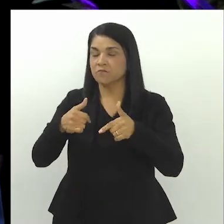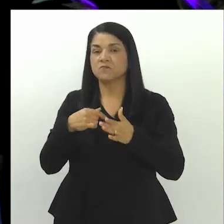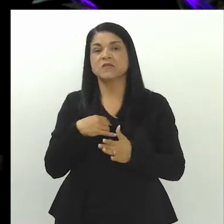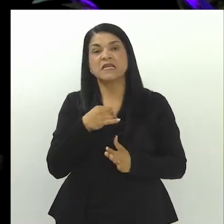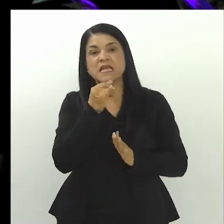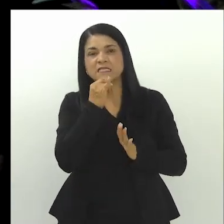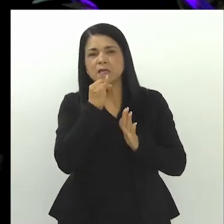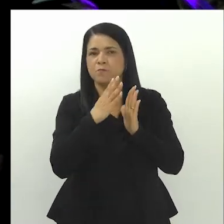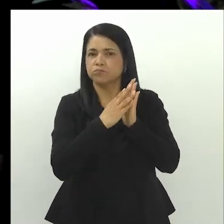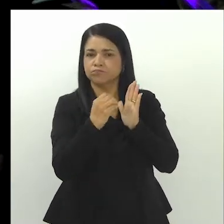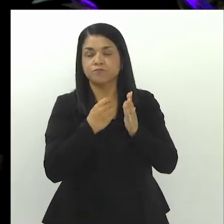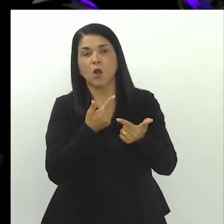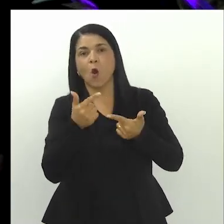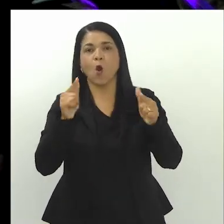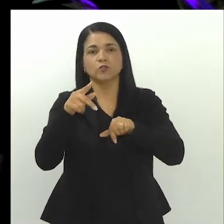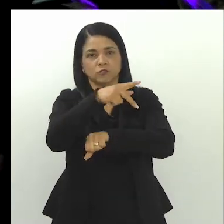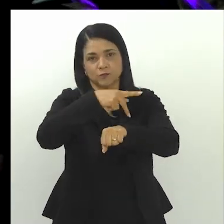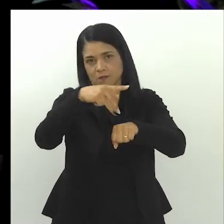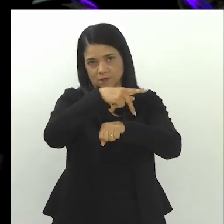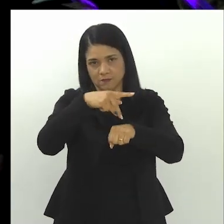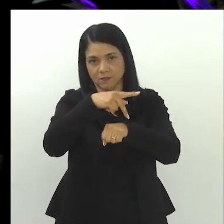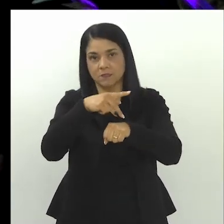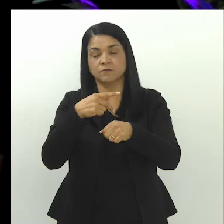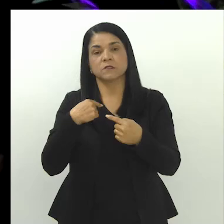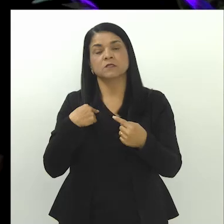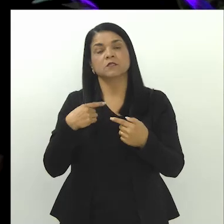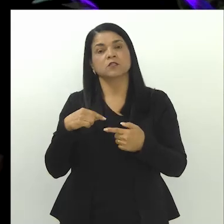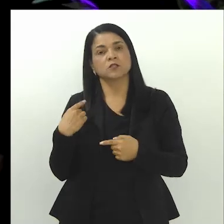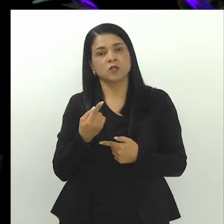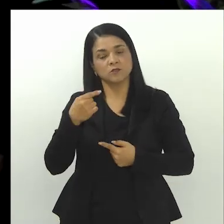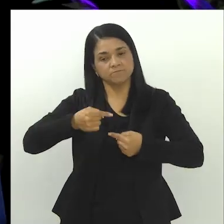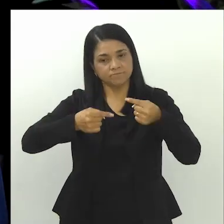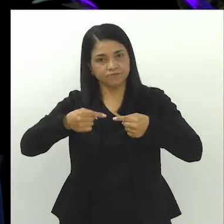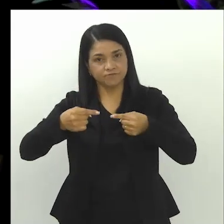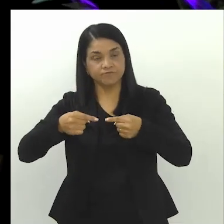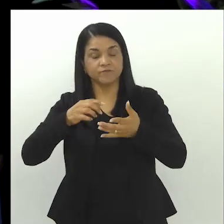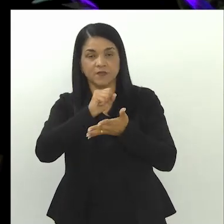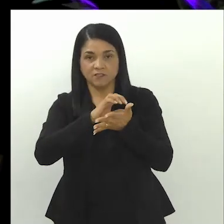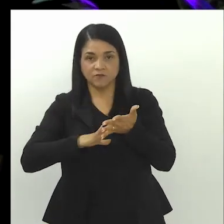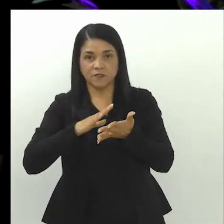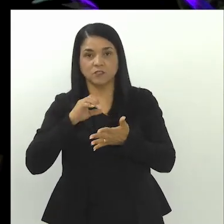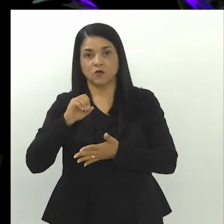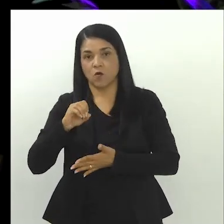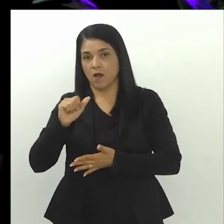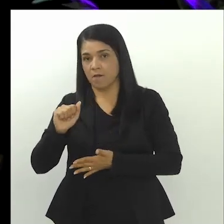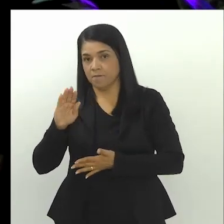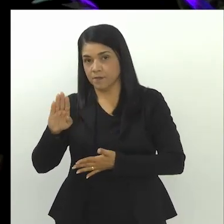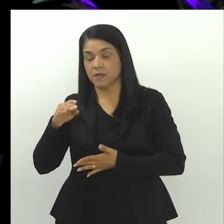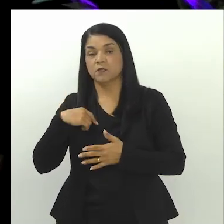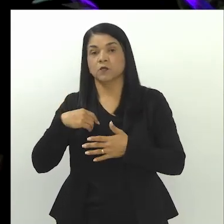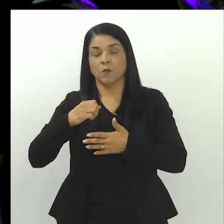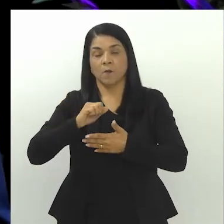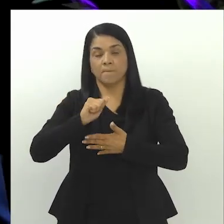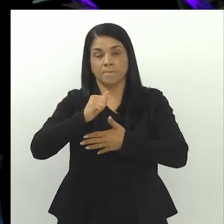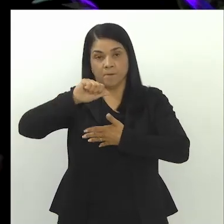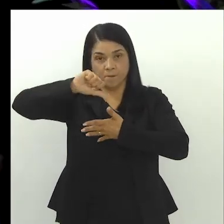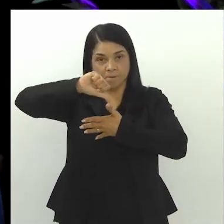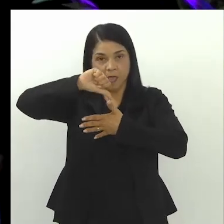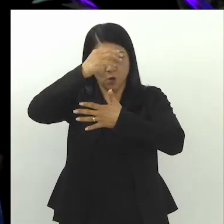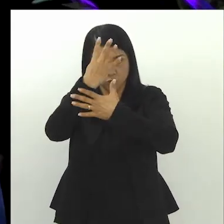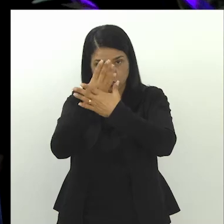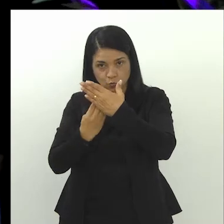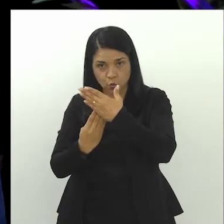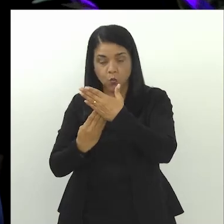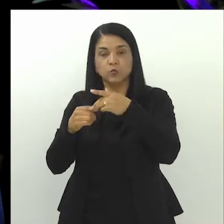bem sucedido e um exemplo aí para outras organizações. Nós comentamos também ali durante a nossa atividade no G20 sobre o Mercosul, como